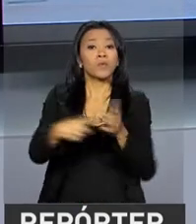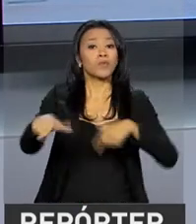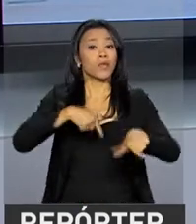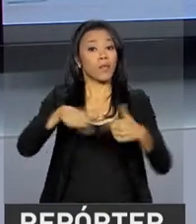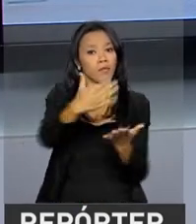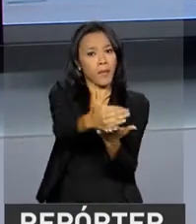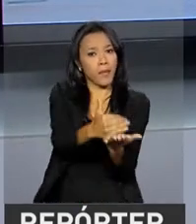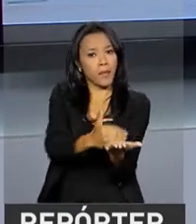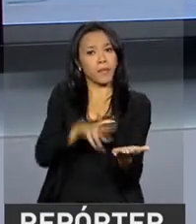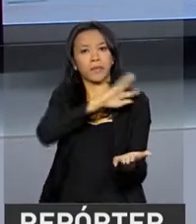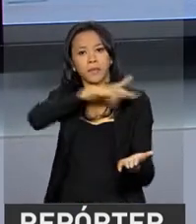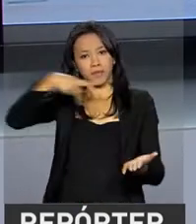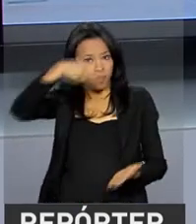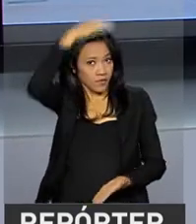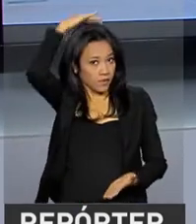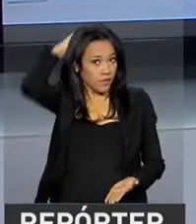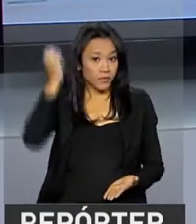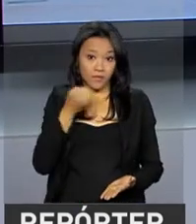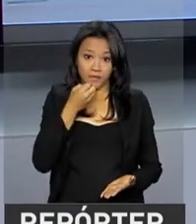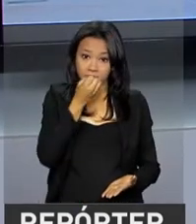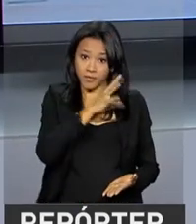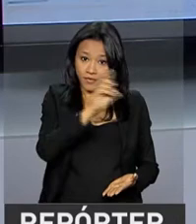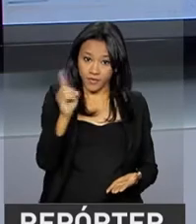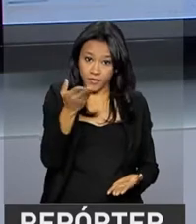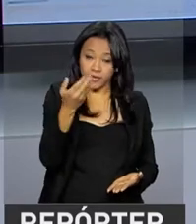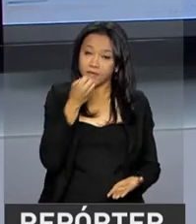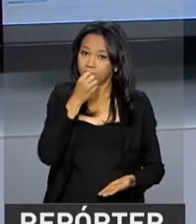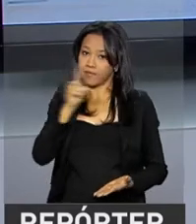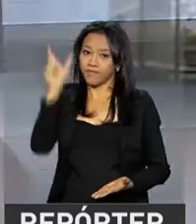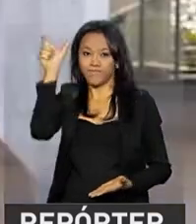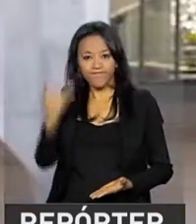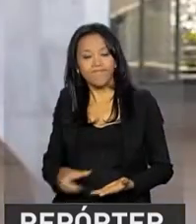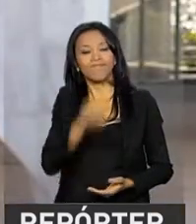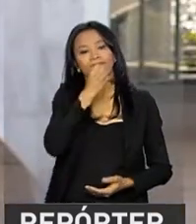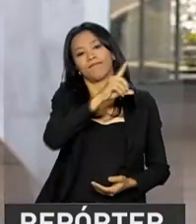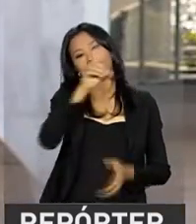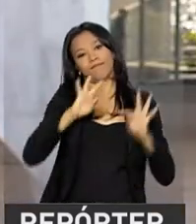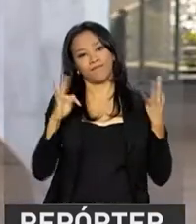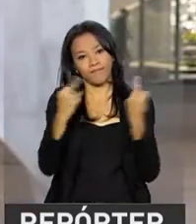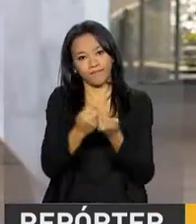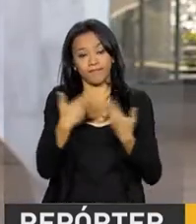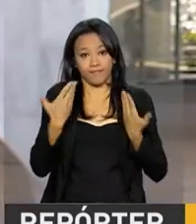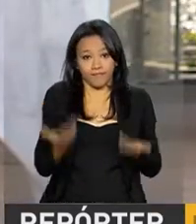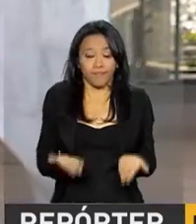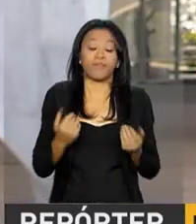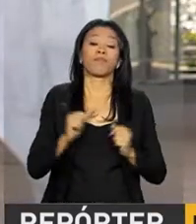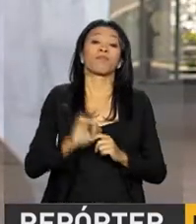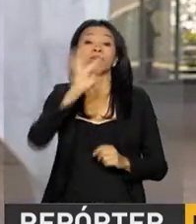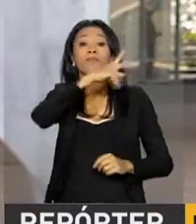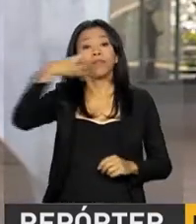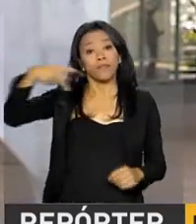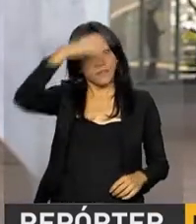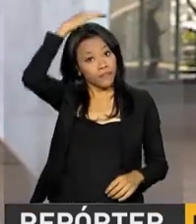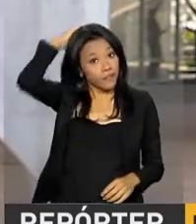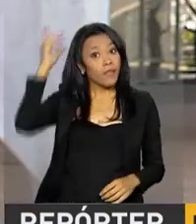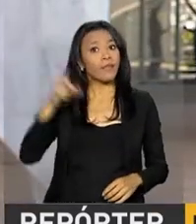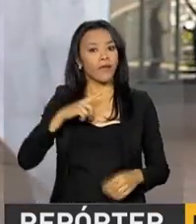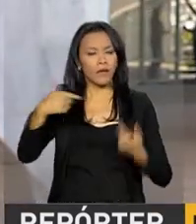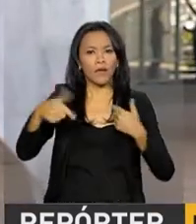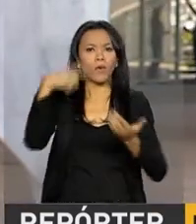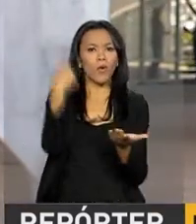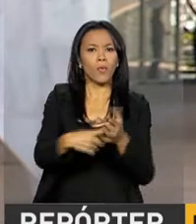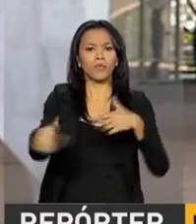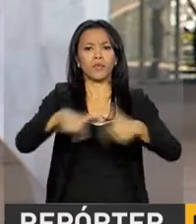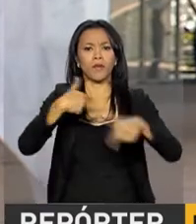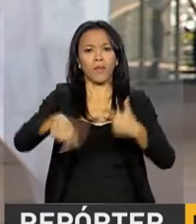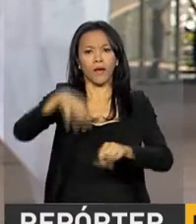hoje. Bom dia, Ney. Bom dia, Carol. Bom dia a todos. Olha, Carolina, o presidente Michel Temer cumpre a agenda interna na parte